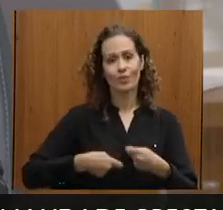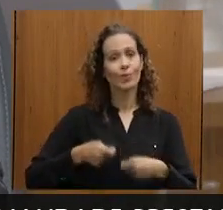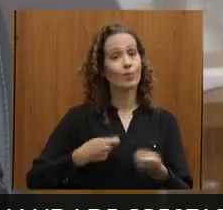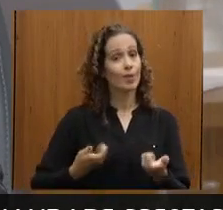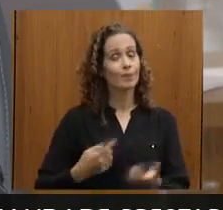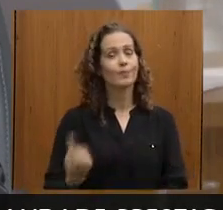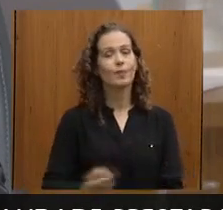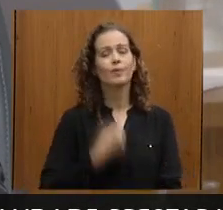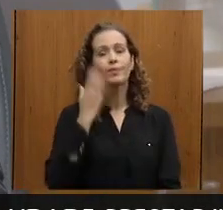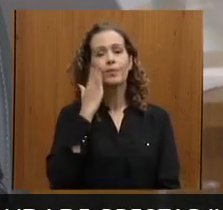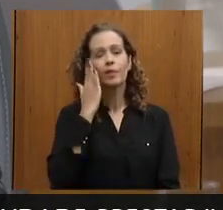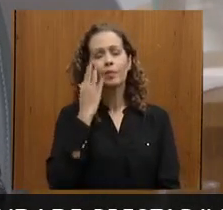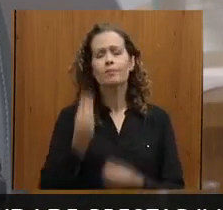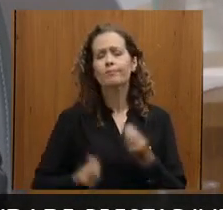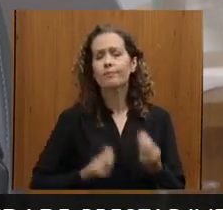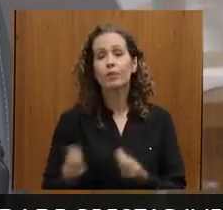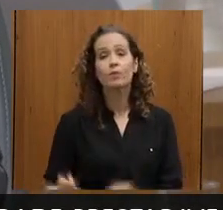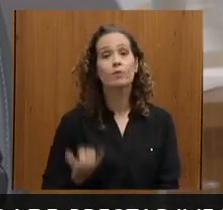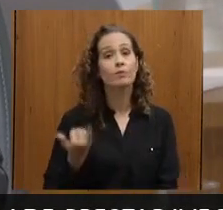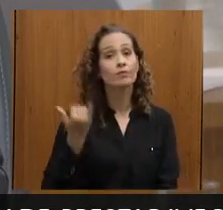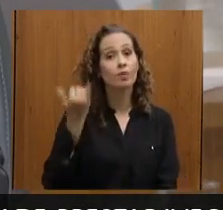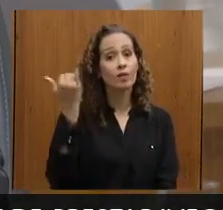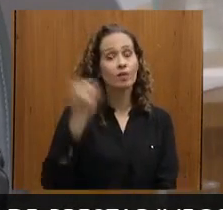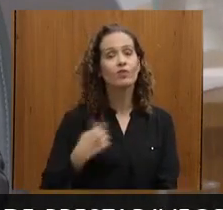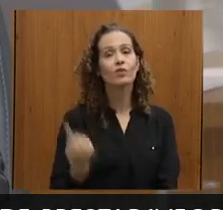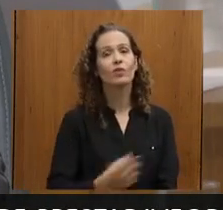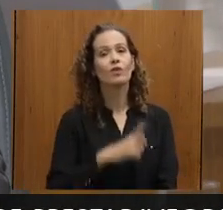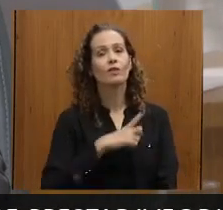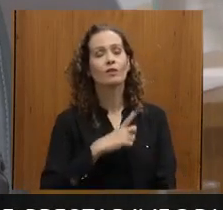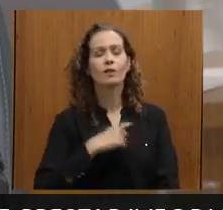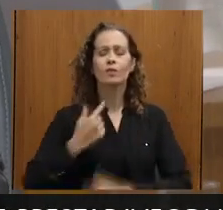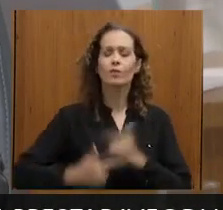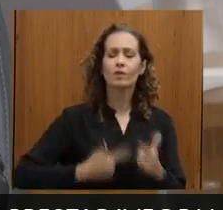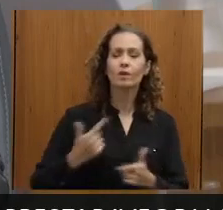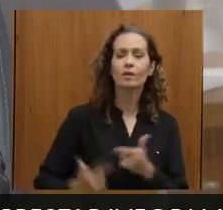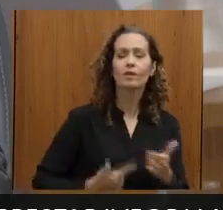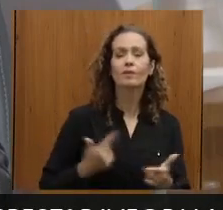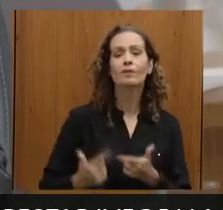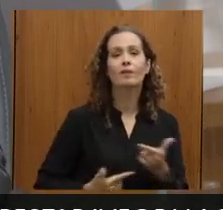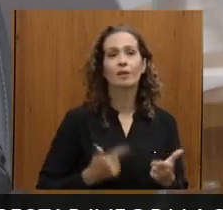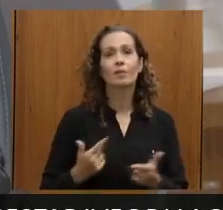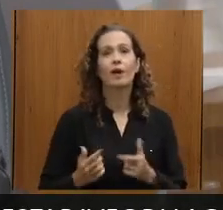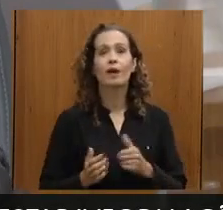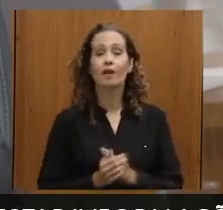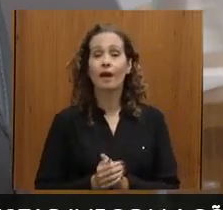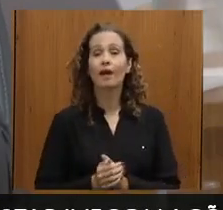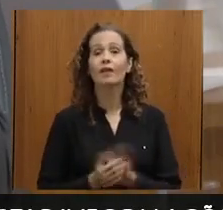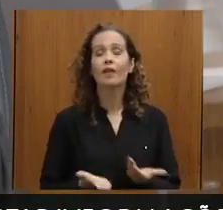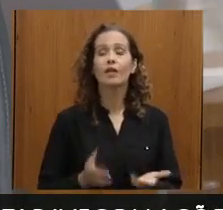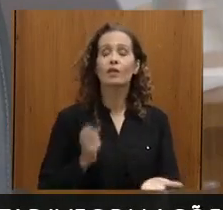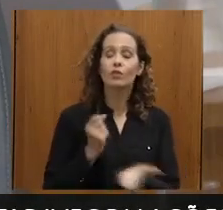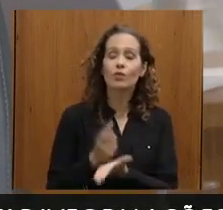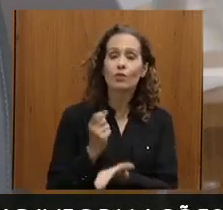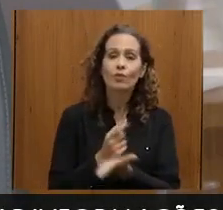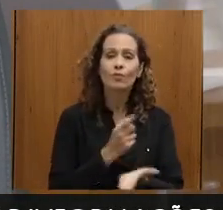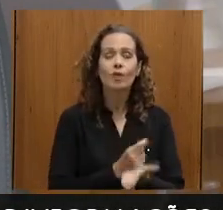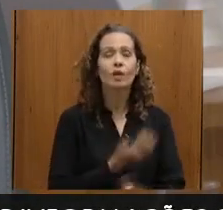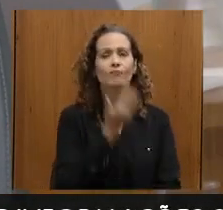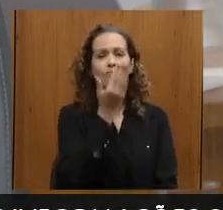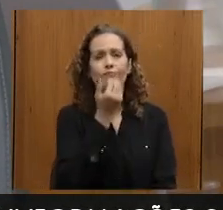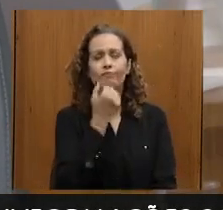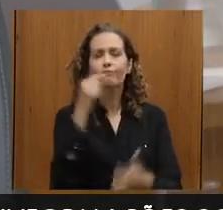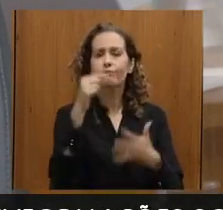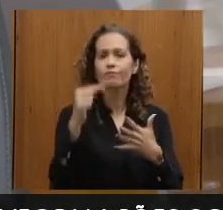A gente sabe a importância da relevância de que nós temos de trabalhar, de colocar o pão nosso dentro de casa.